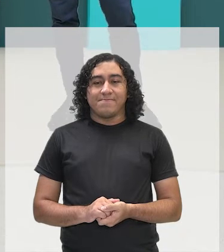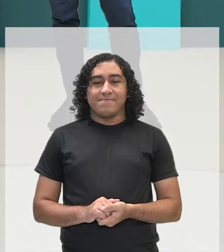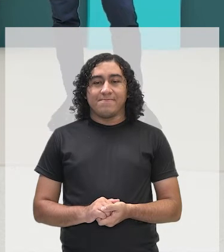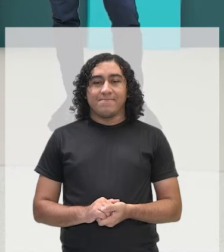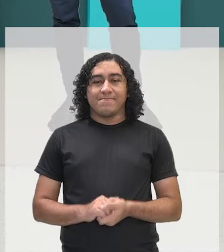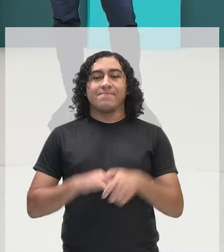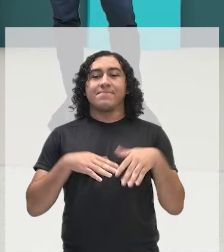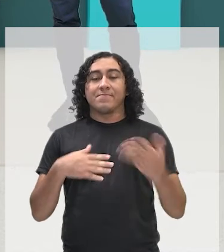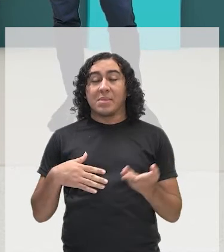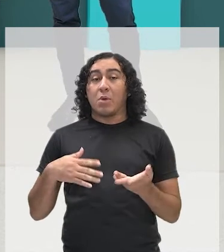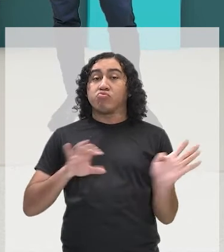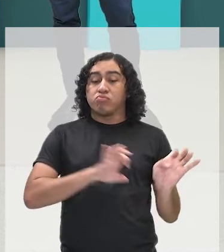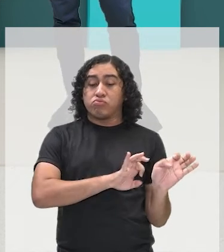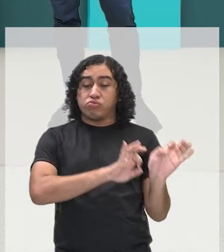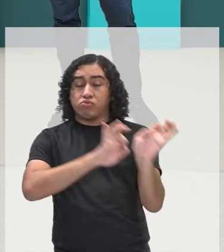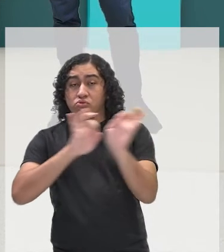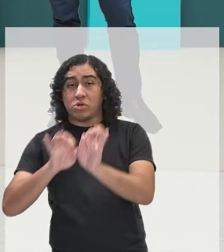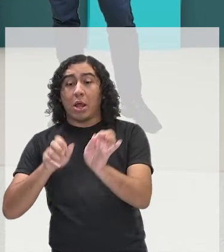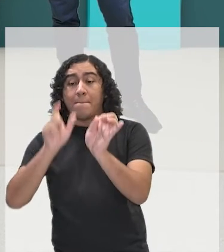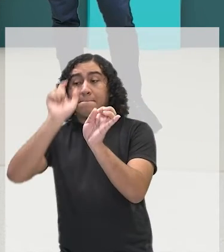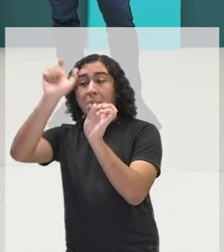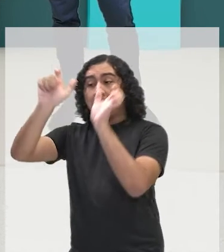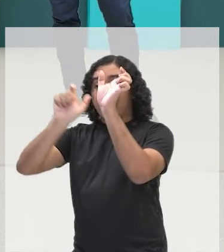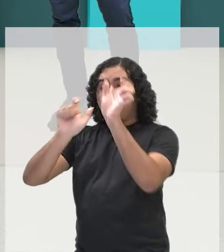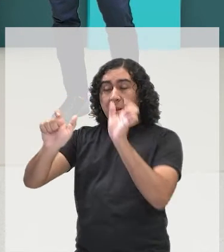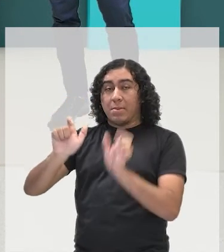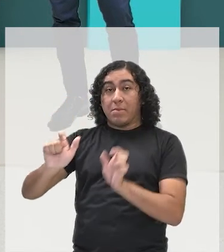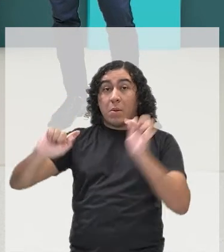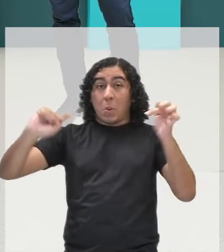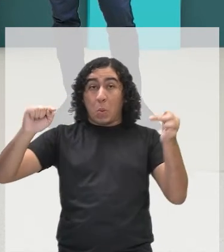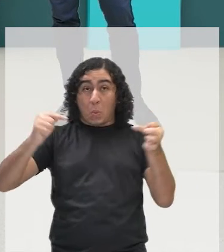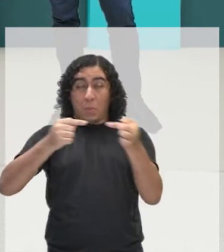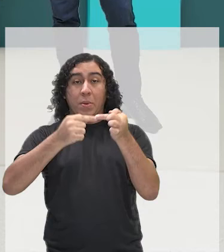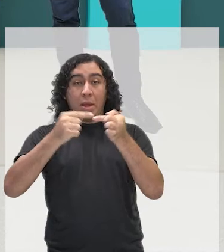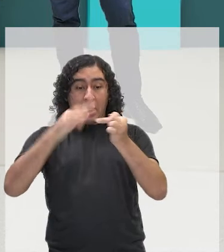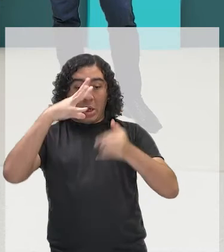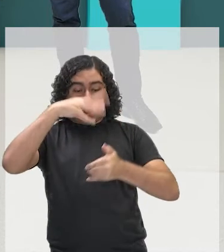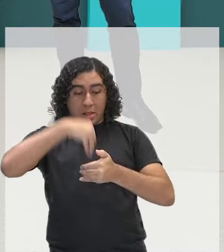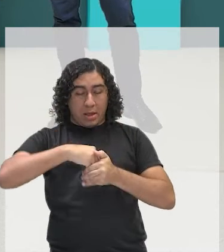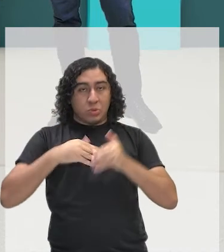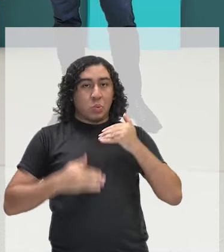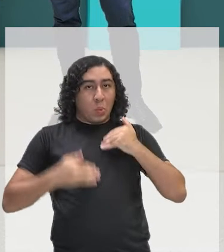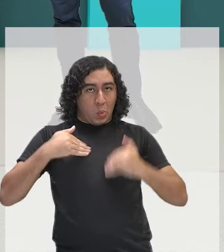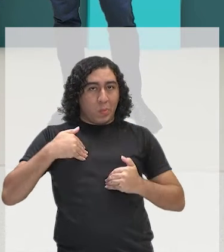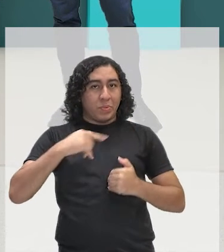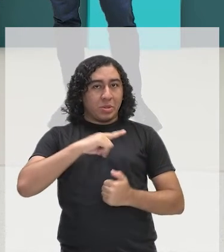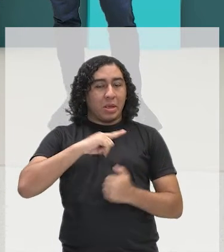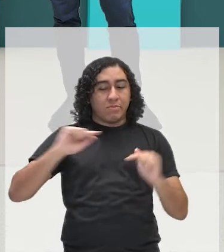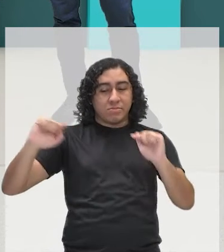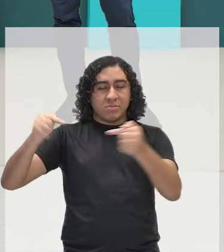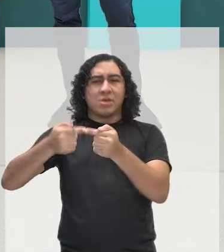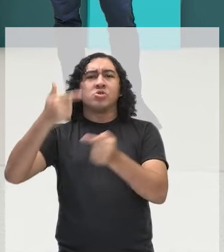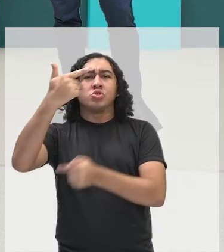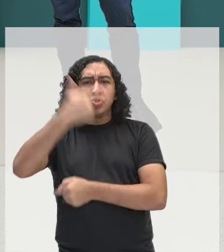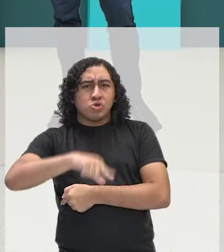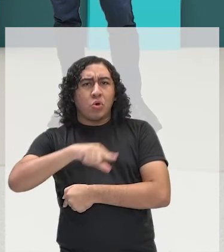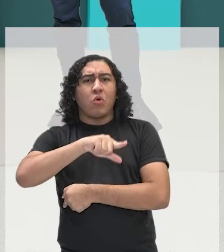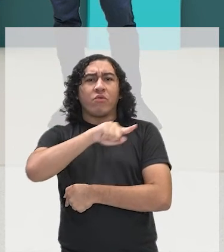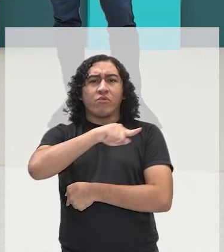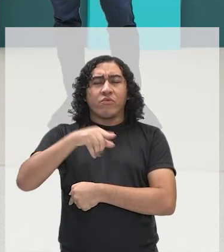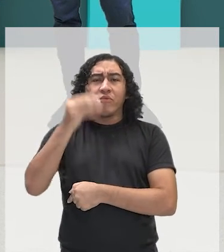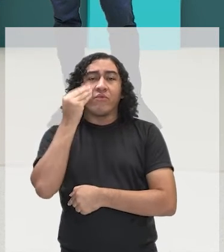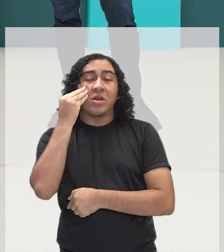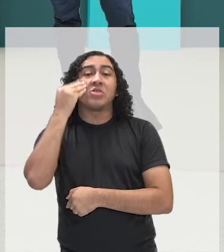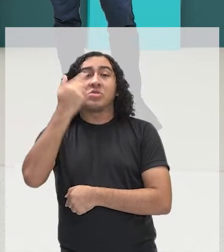Então, nós vimos aí no nosso VT, né, as palavrinhas ali relacionadas aos órgãos internos, né, do corpo humano. Eu vou mostrar uma vez mais só para ratificar